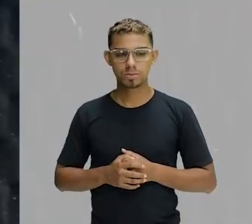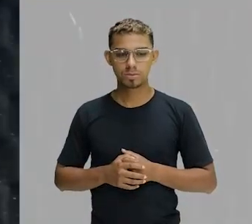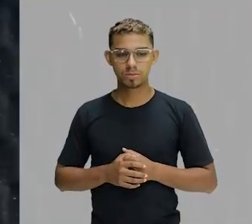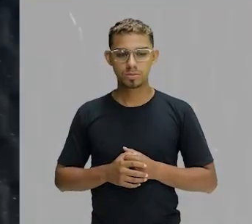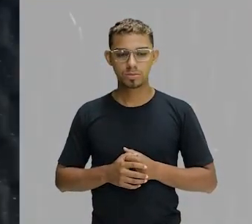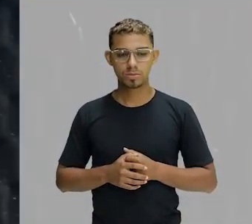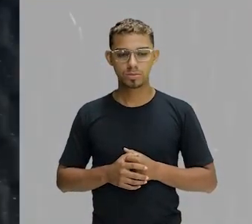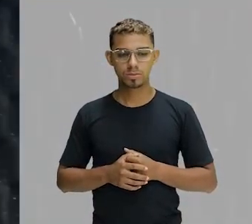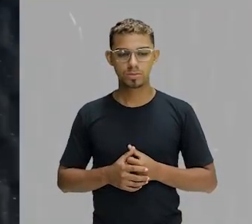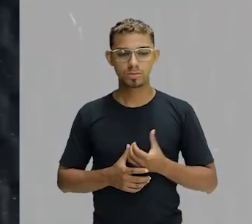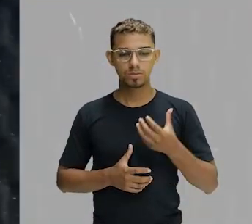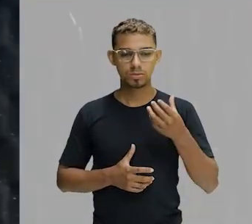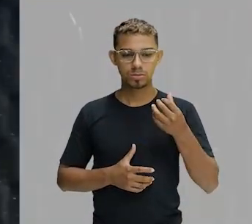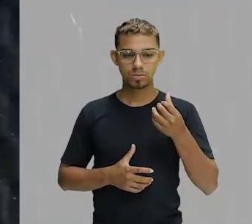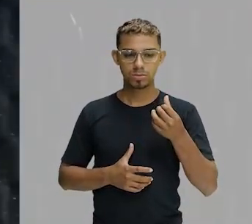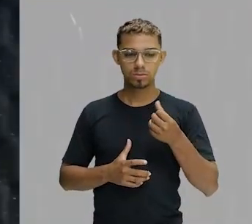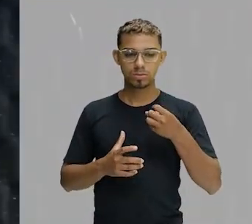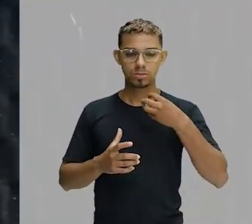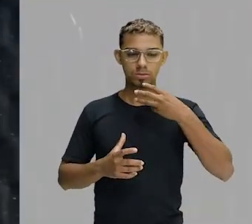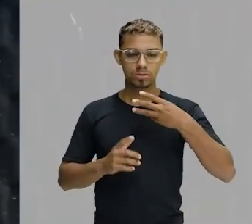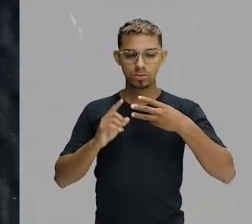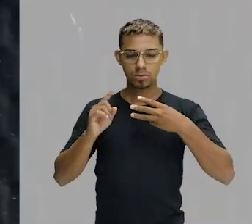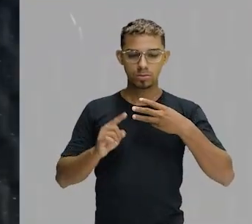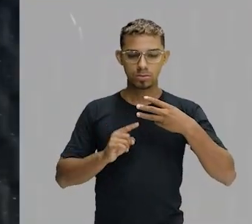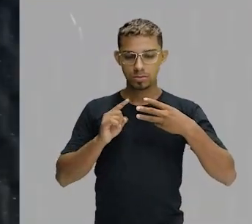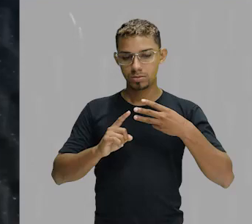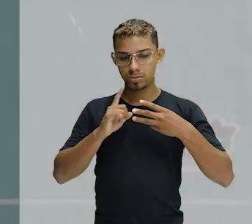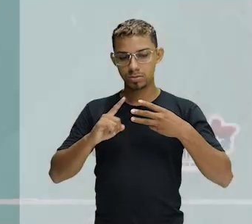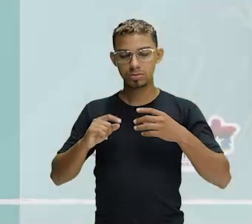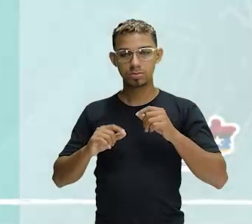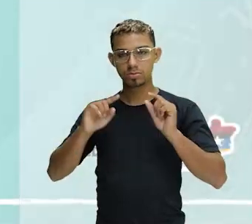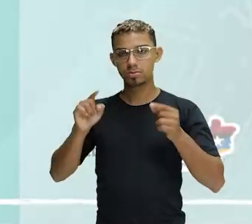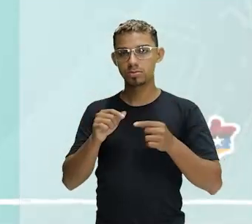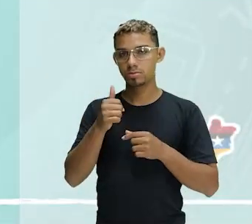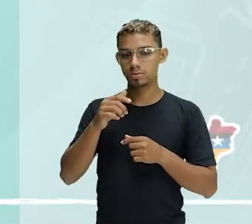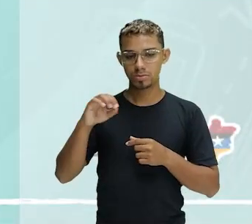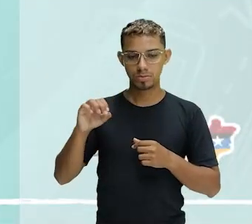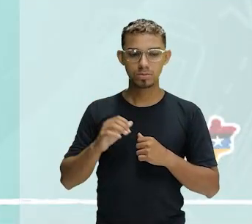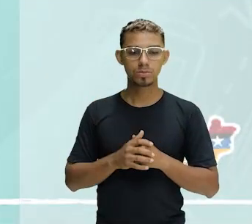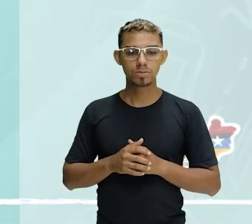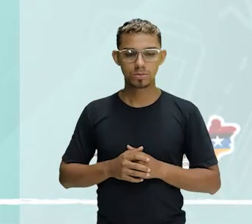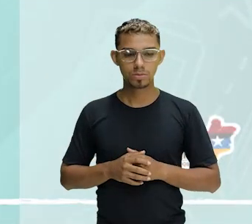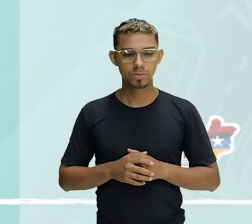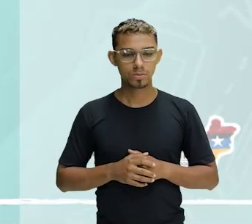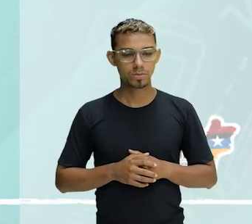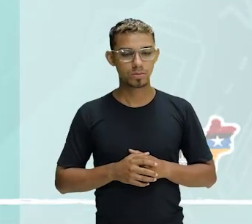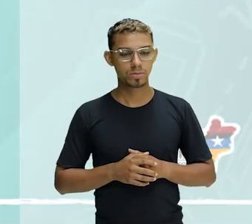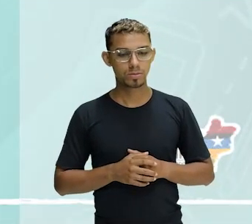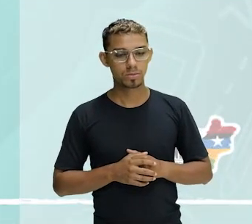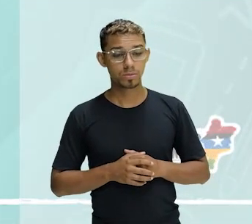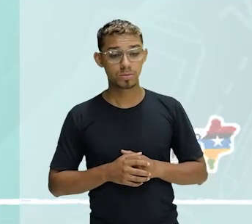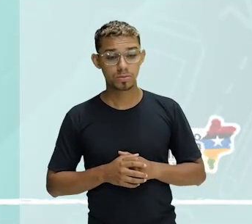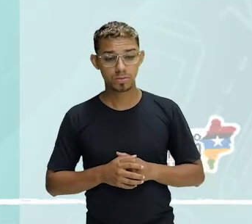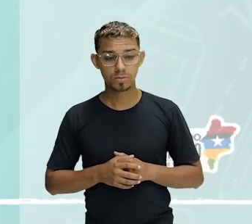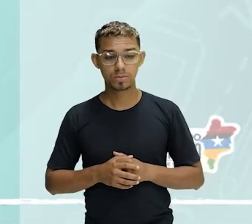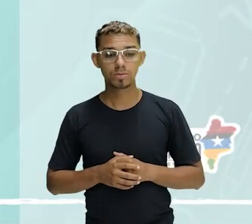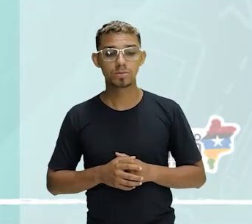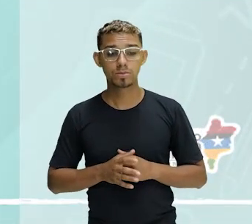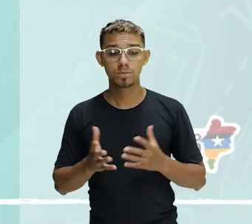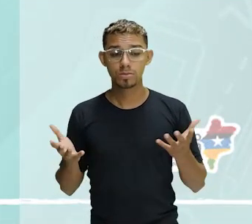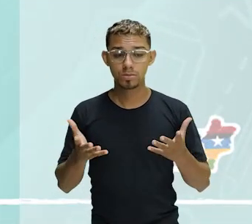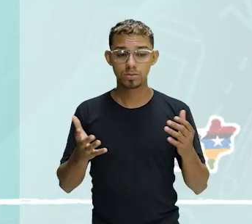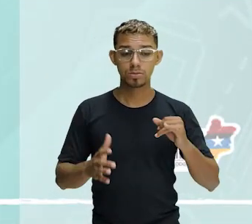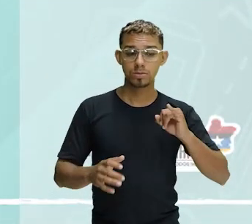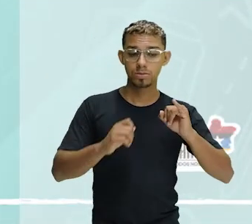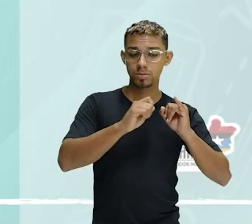1,03 elevado à décima potência. E agora? Agora eu vou fazer a seguinte reflexão com você. Eu vou chamar de I maiúsculo